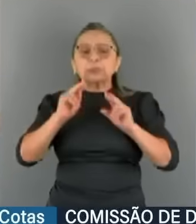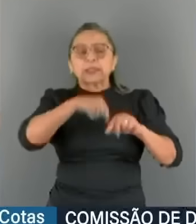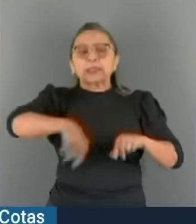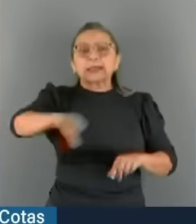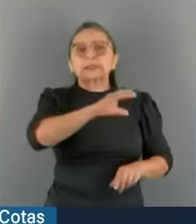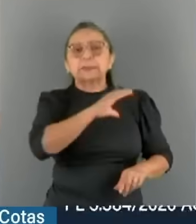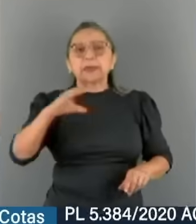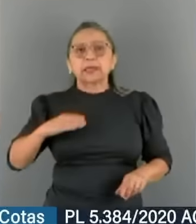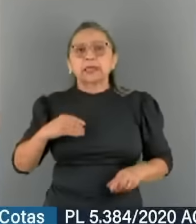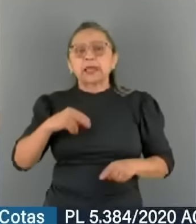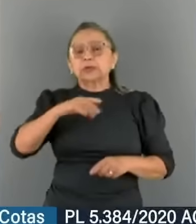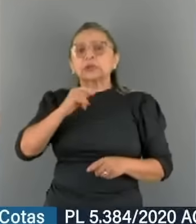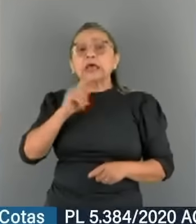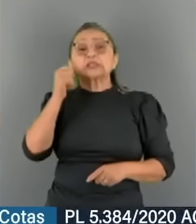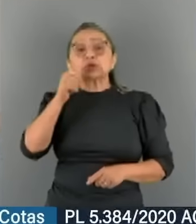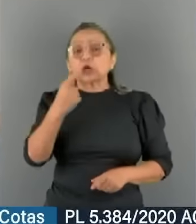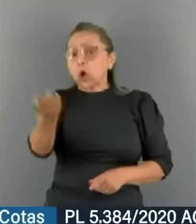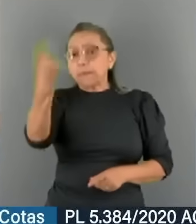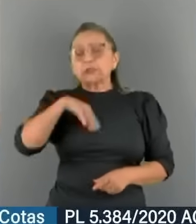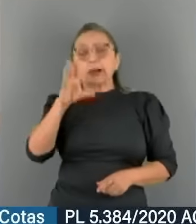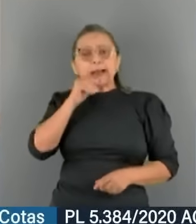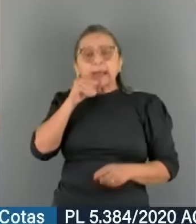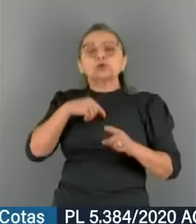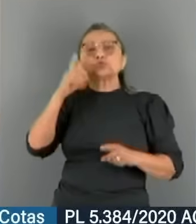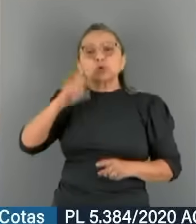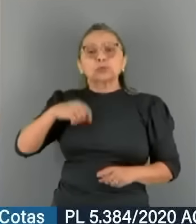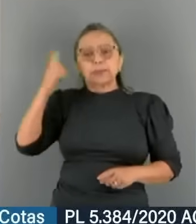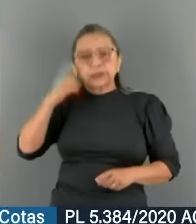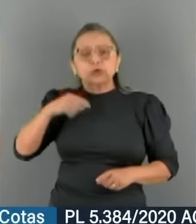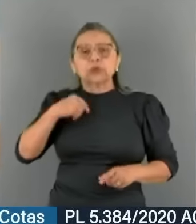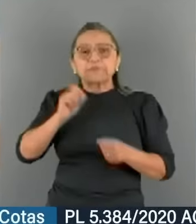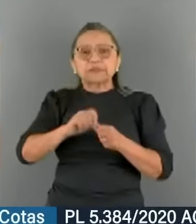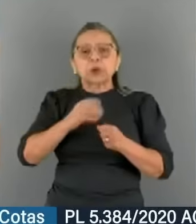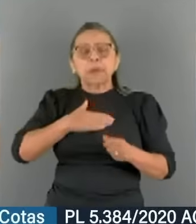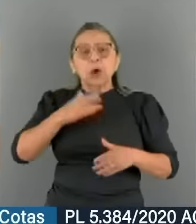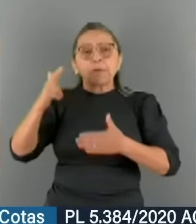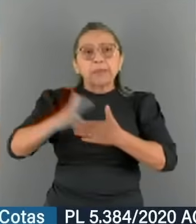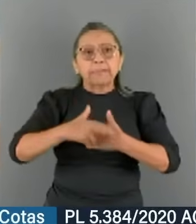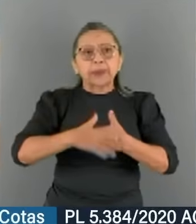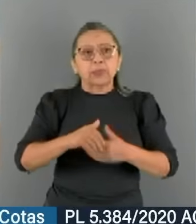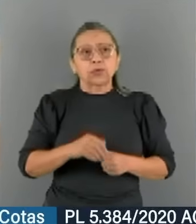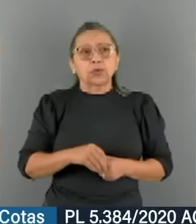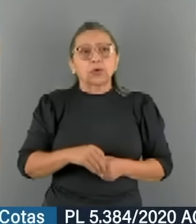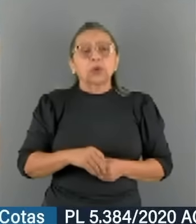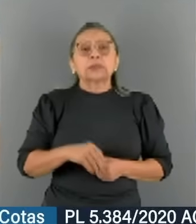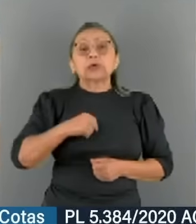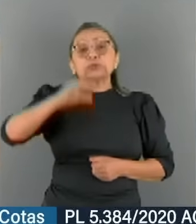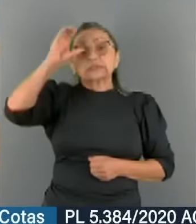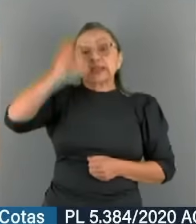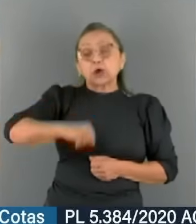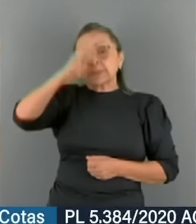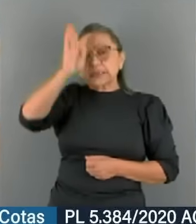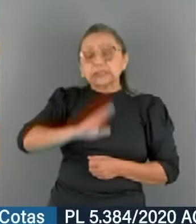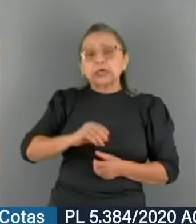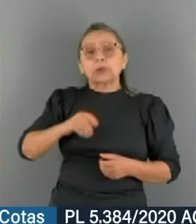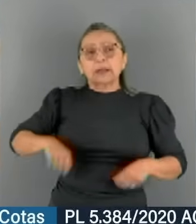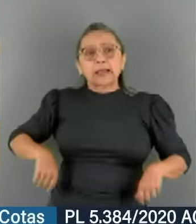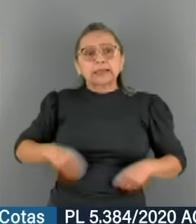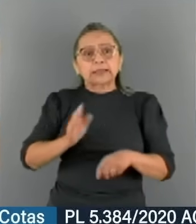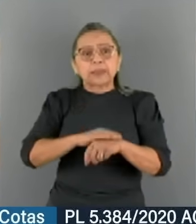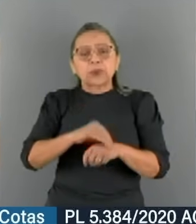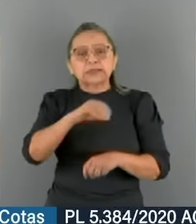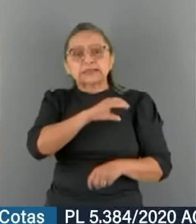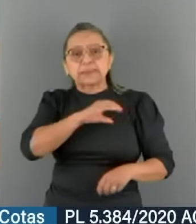dia inteiro. E a senhora não me manda calar. Eu sou um deputado e eu estou aqui fazendo o meu papel. O cidadão brasileiro gasta muito dinheiro com essa